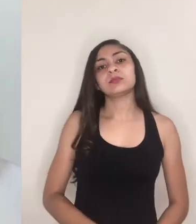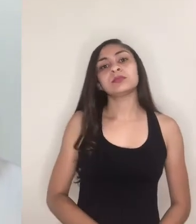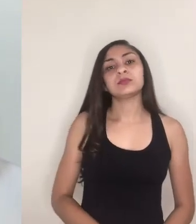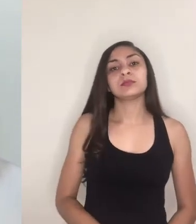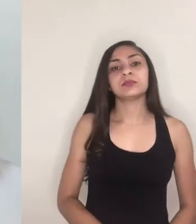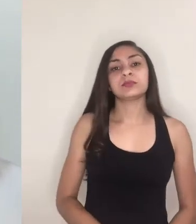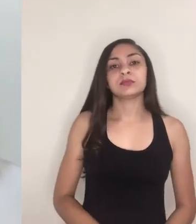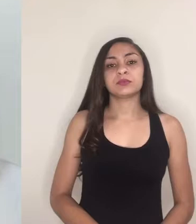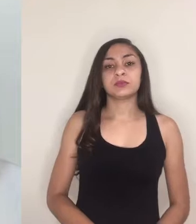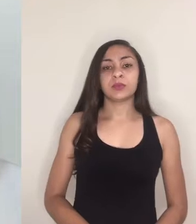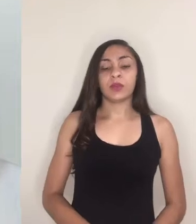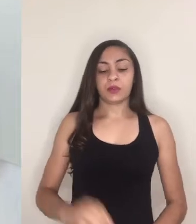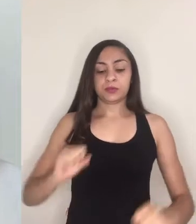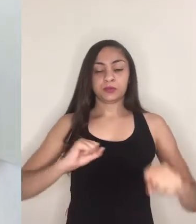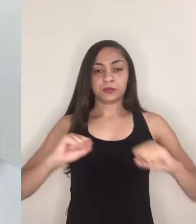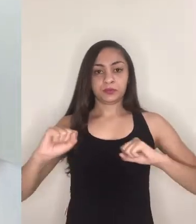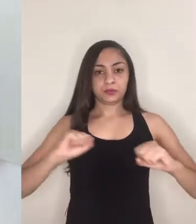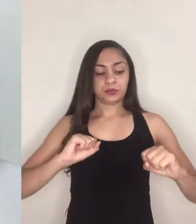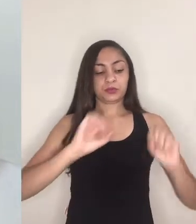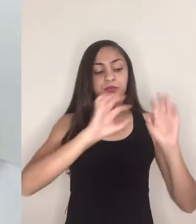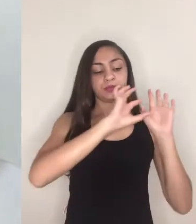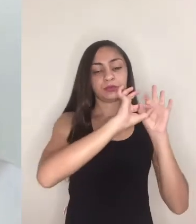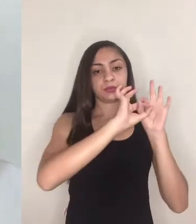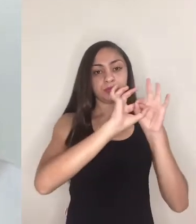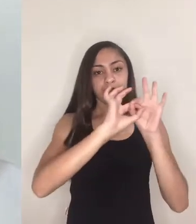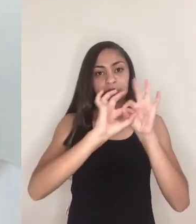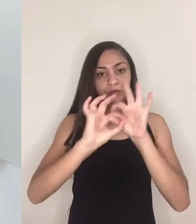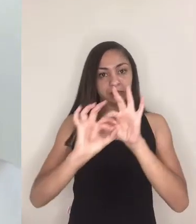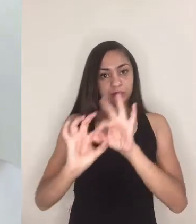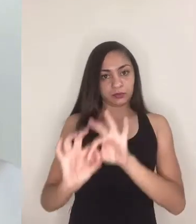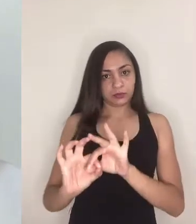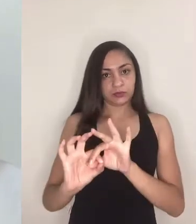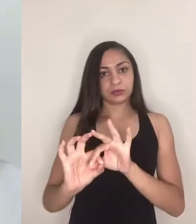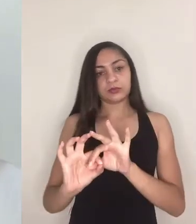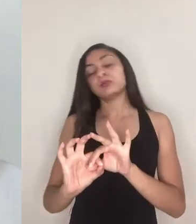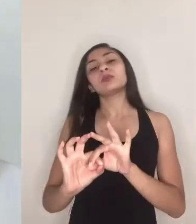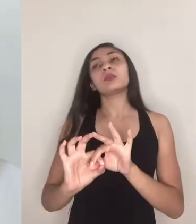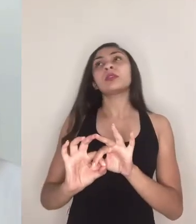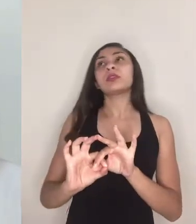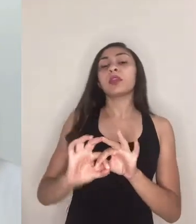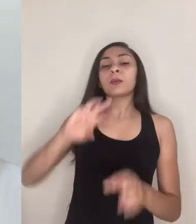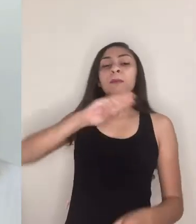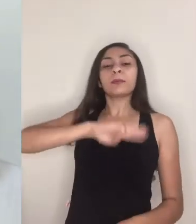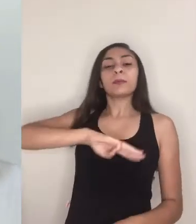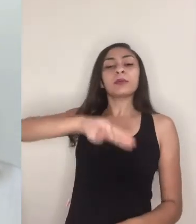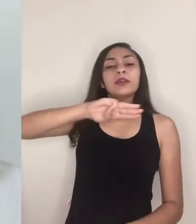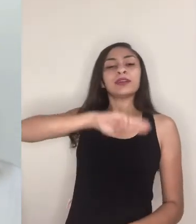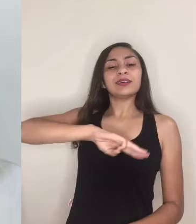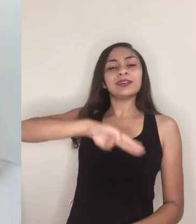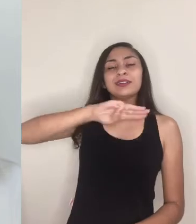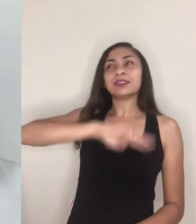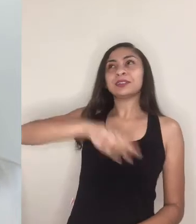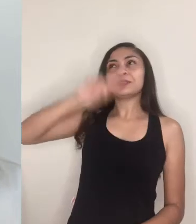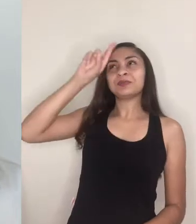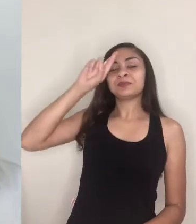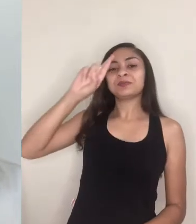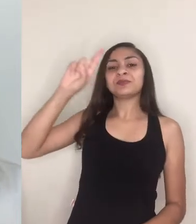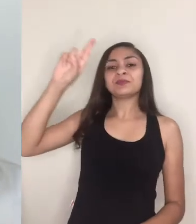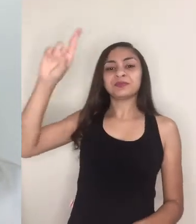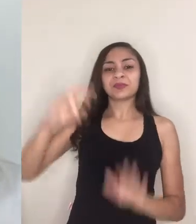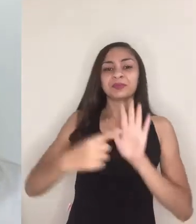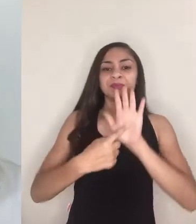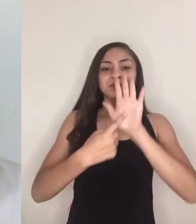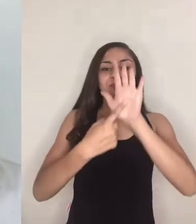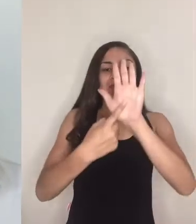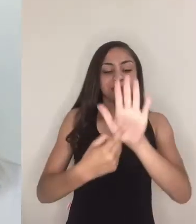44. Neste Salmo, há o registro da infinita misericórdia de Deus para com o